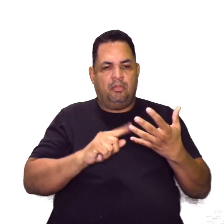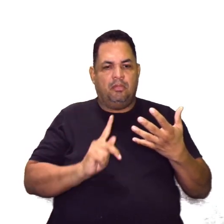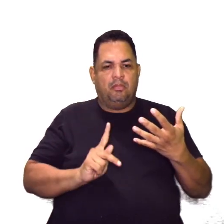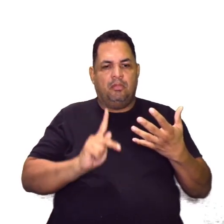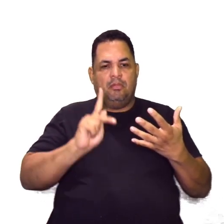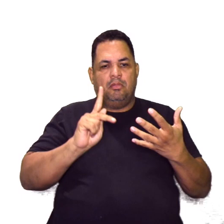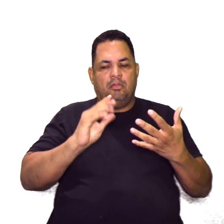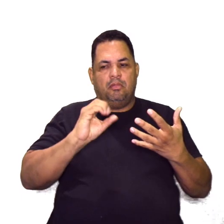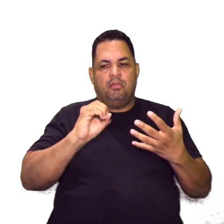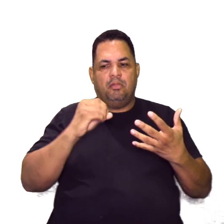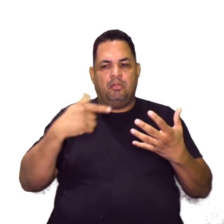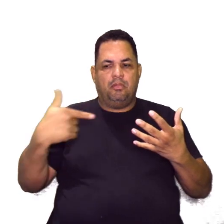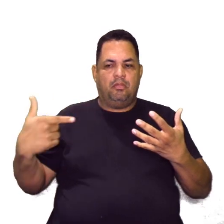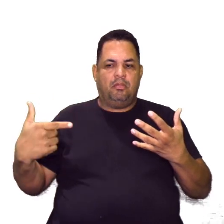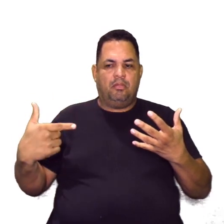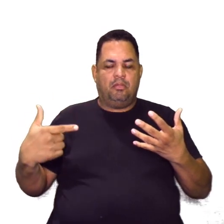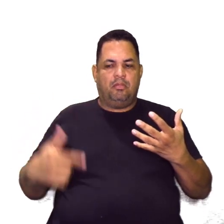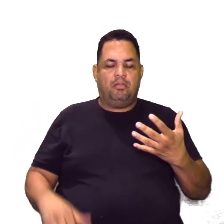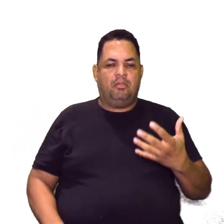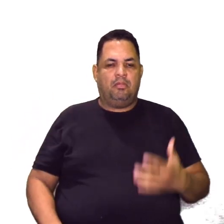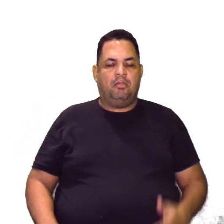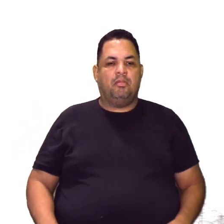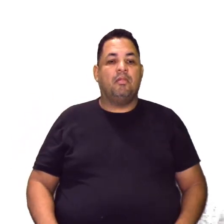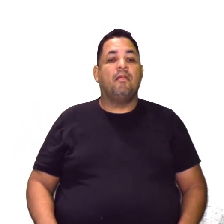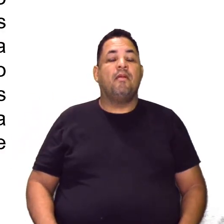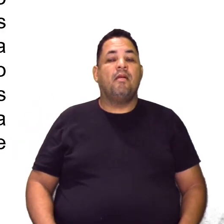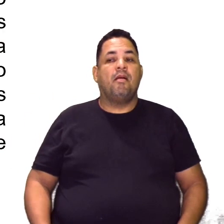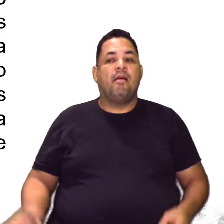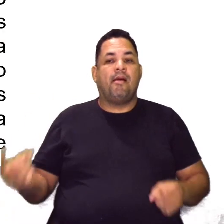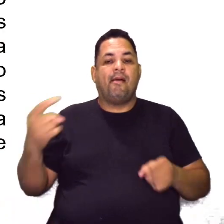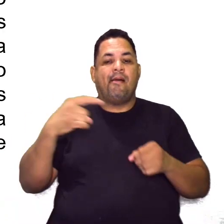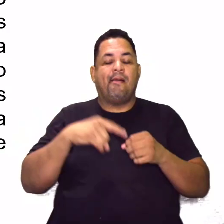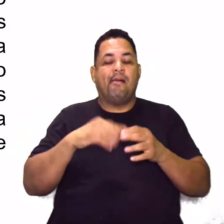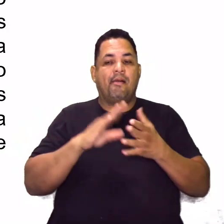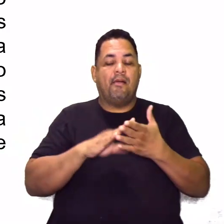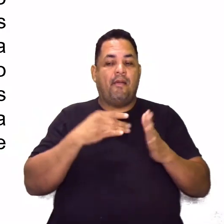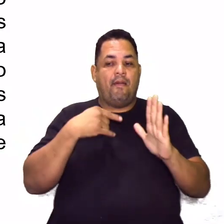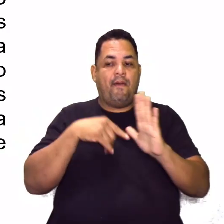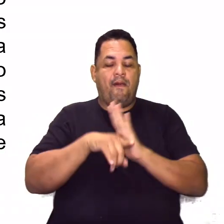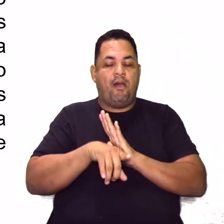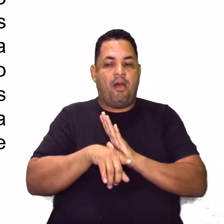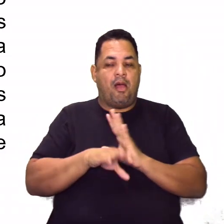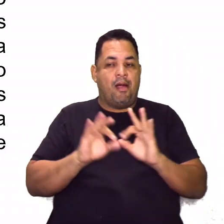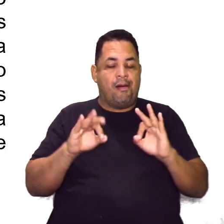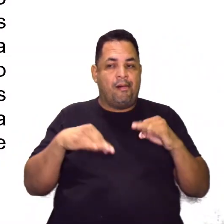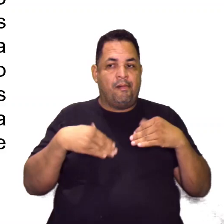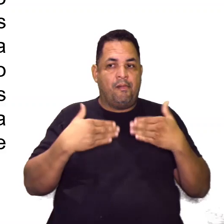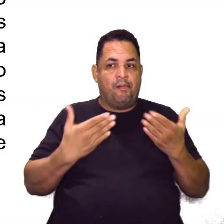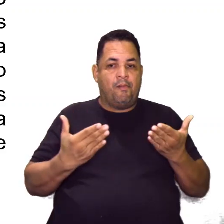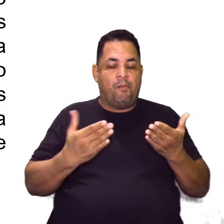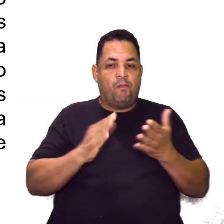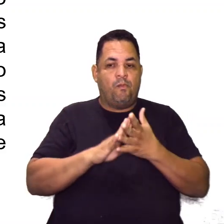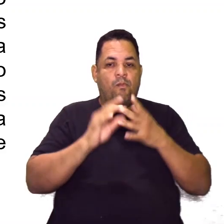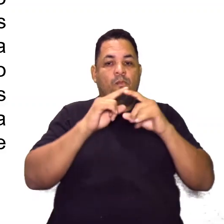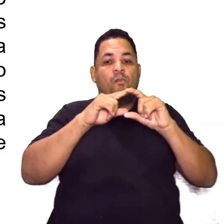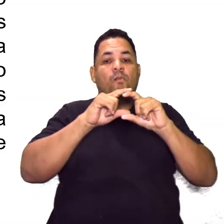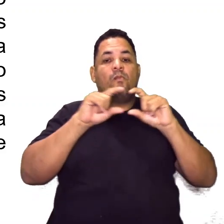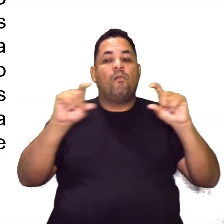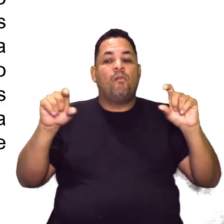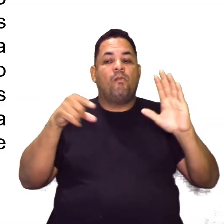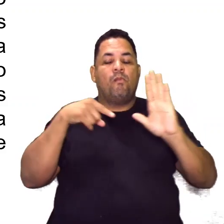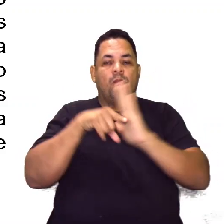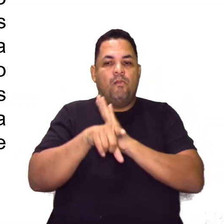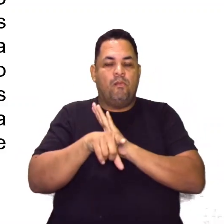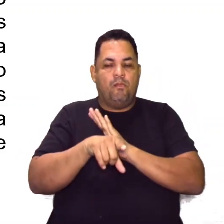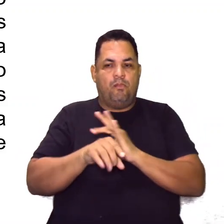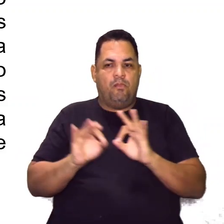E, potássio e oxigênio. E aí, voltando um pouquinho aqui no trecho do enunciado, olha,